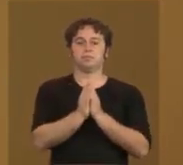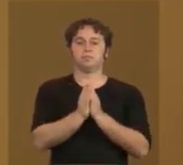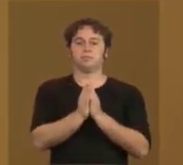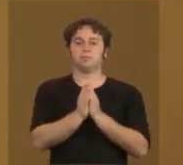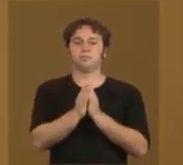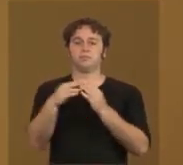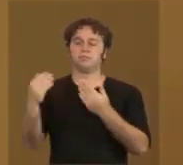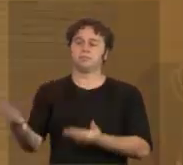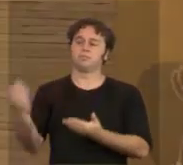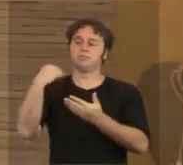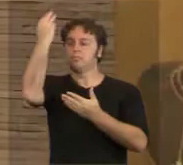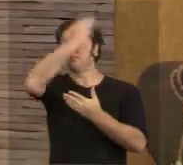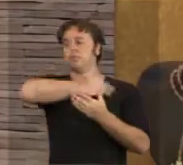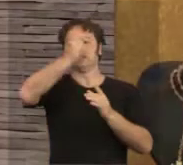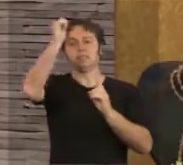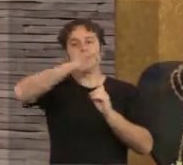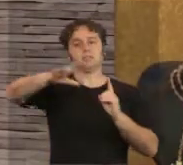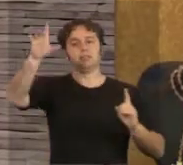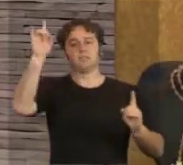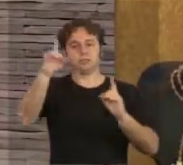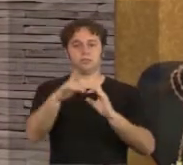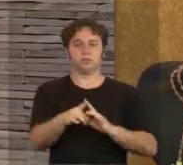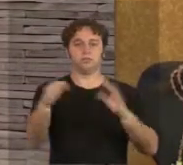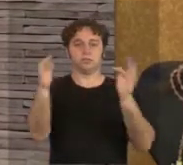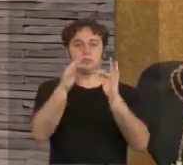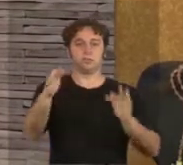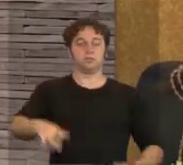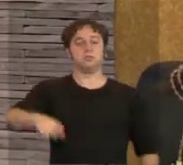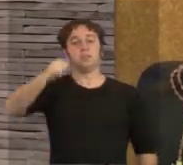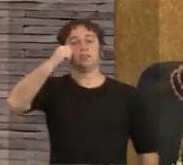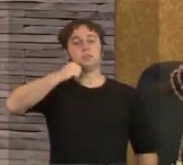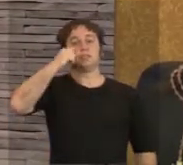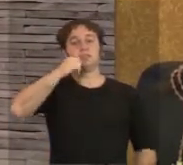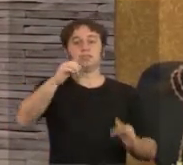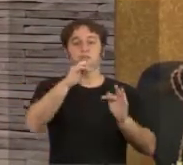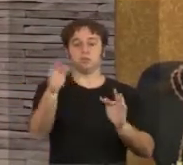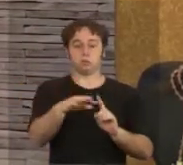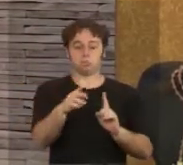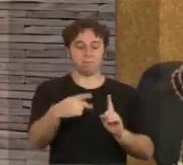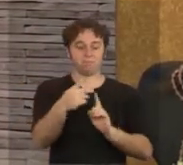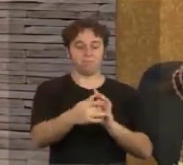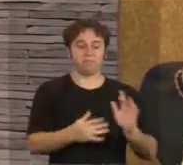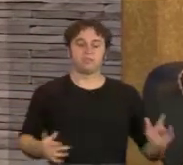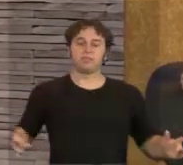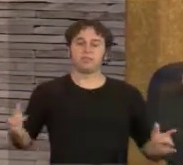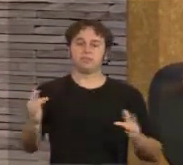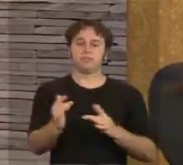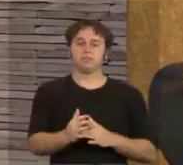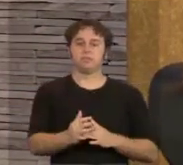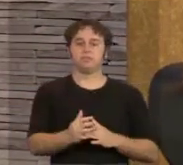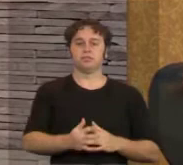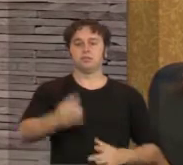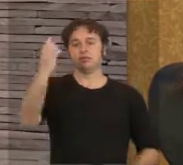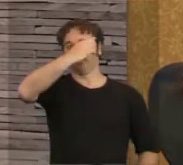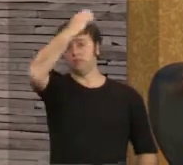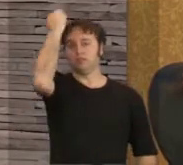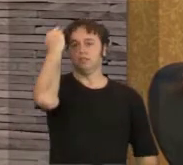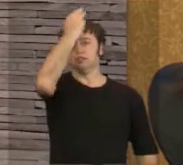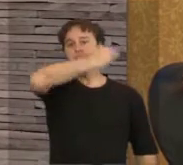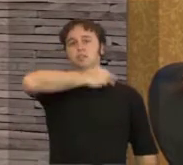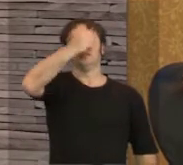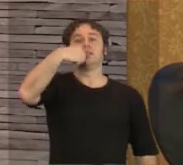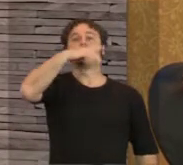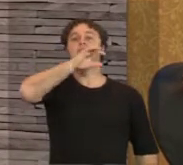morte. Amém. Ave Maria, cheia de graça, o Senhor é convosco. Bendita sois vós entre as mulheres, e bendito é o fruto do vosso